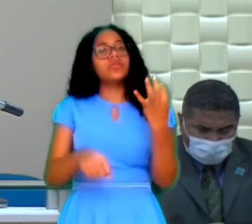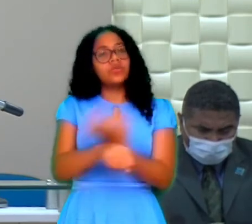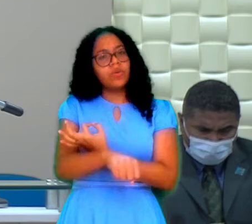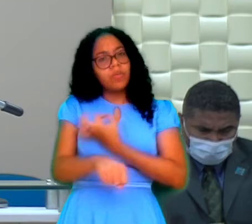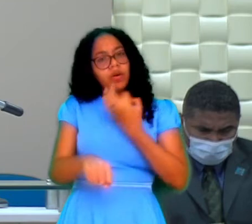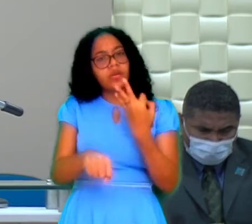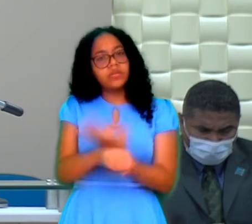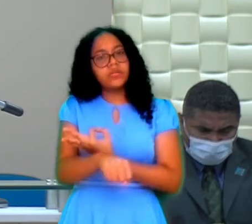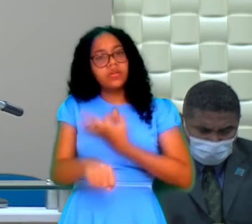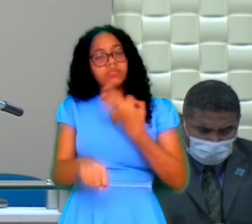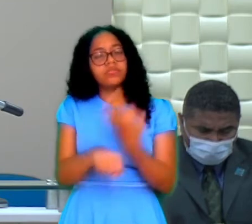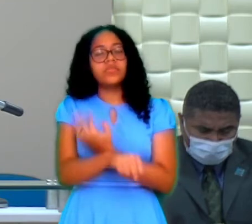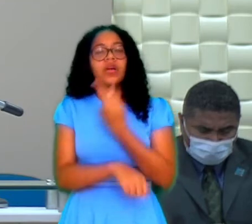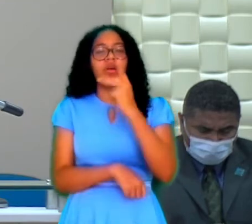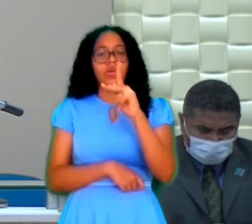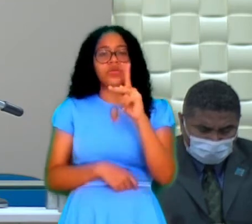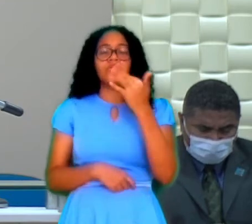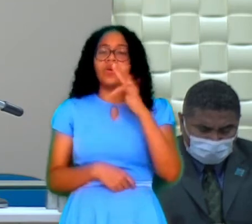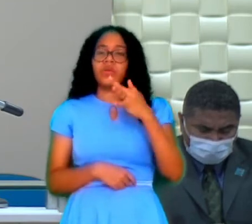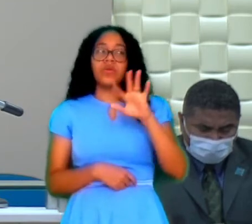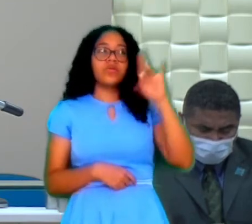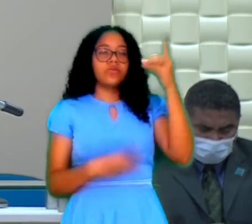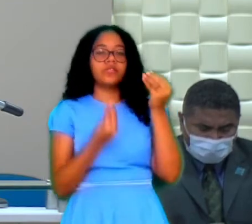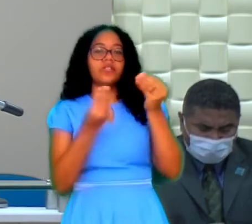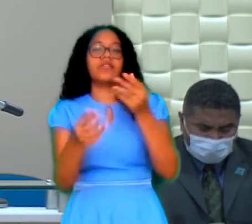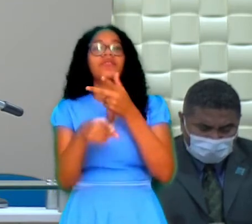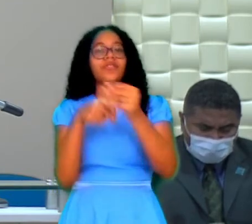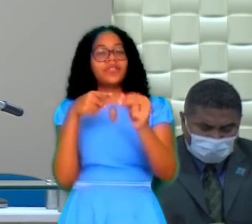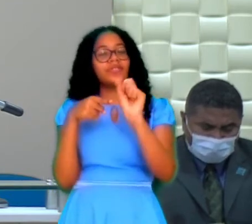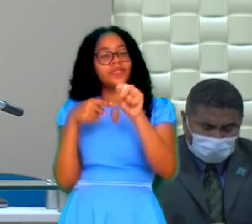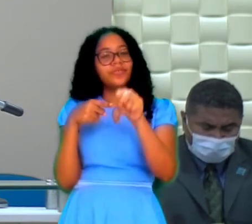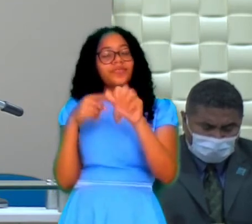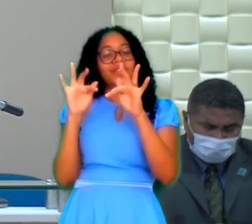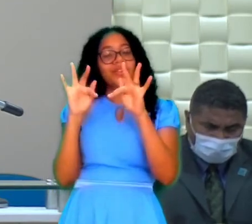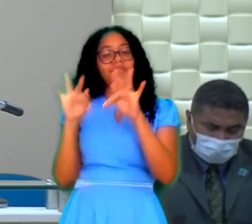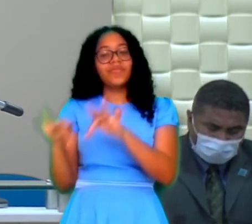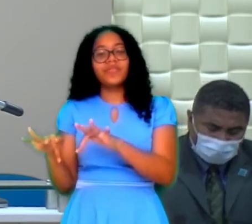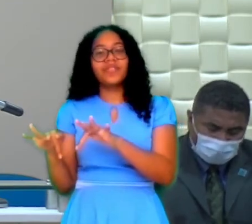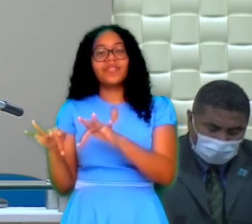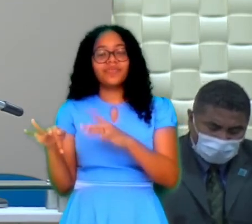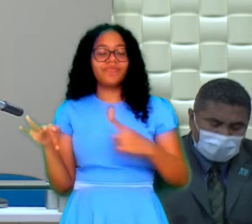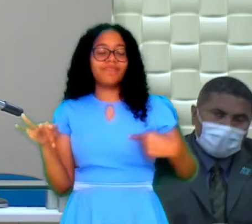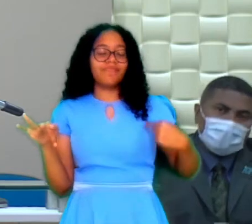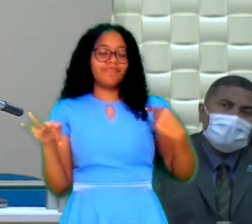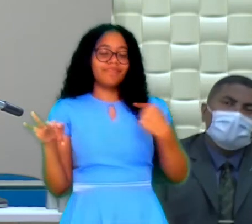a Bíblia Sagrada vai dizer, e é muito interessante,